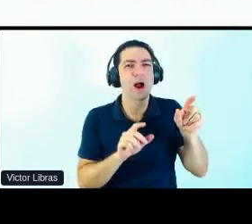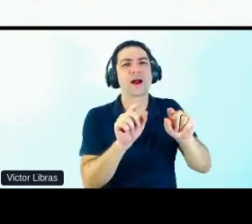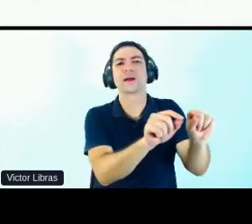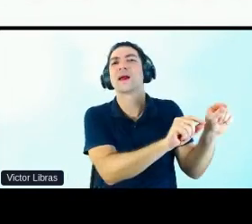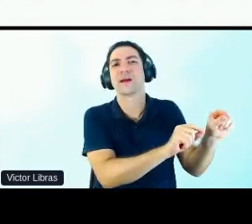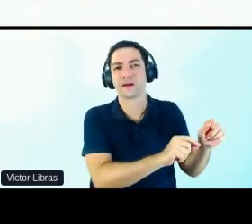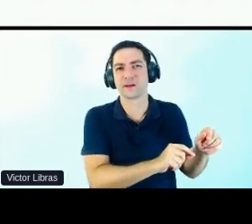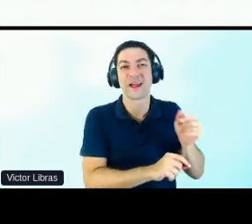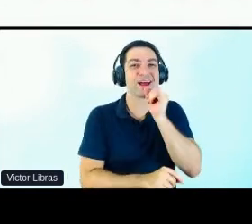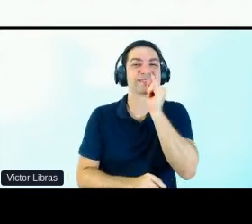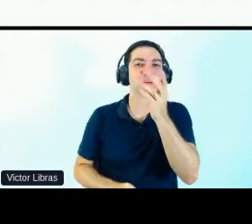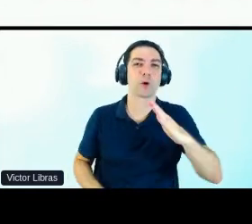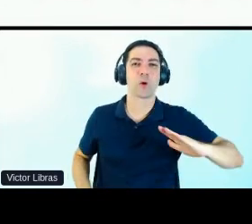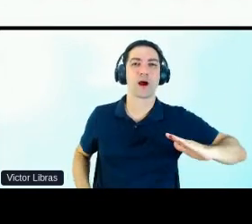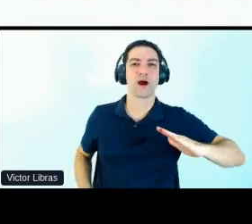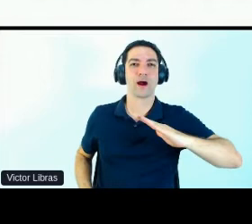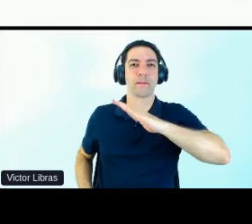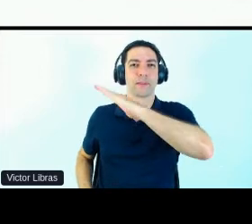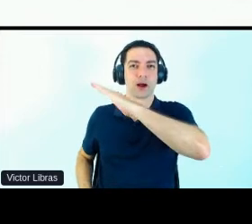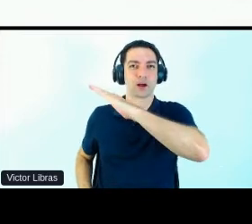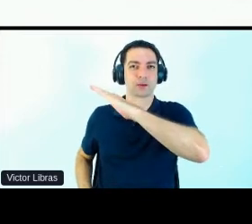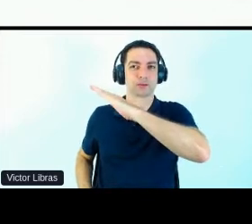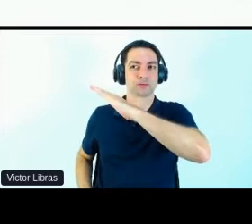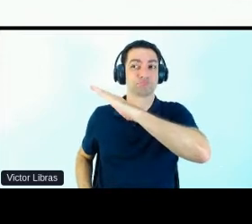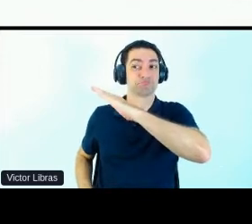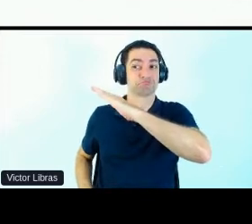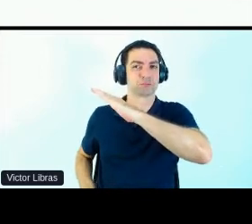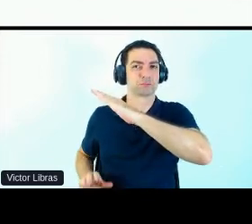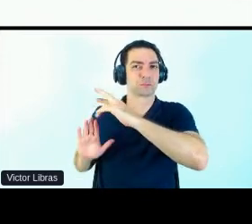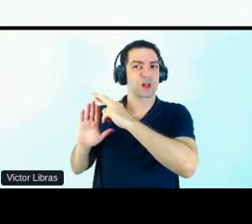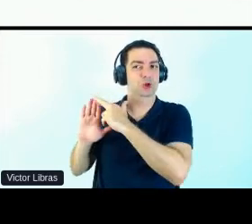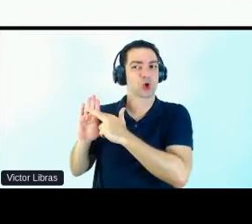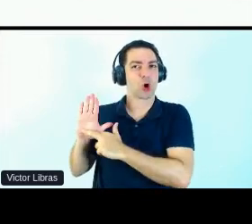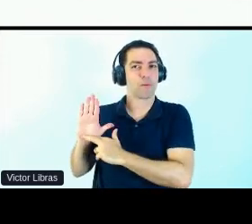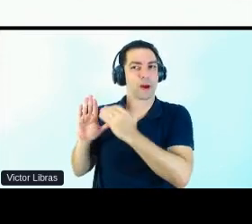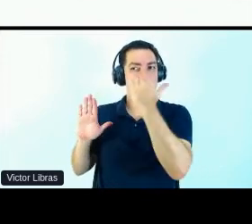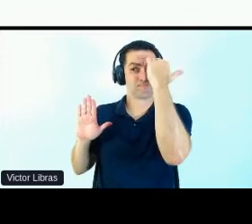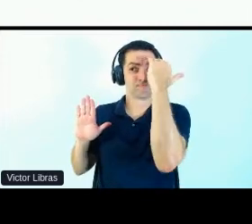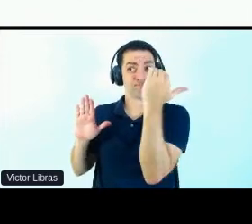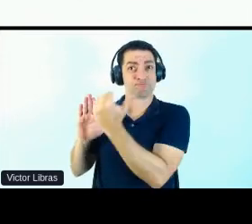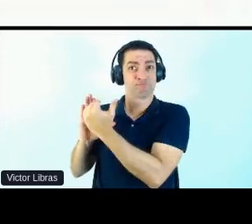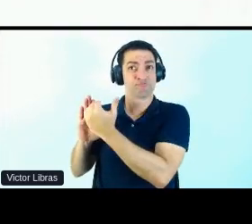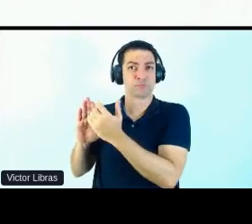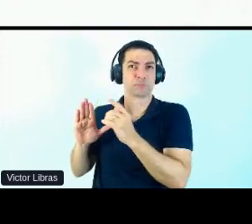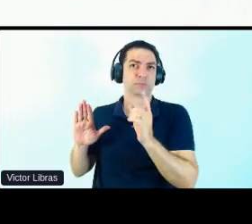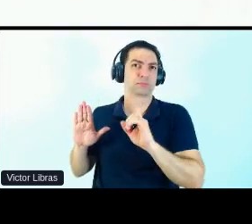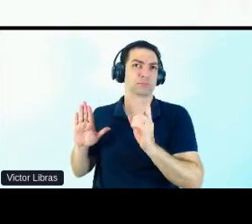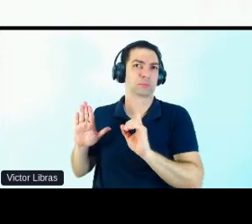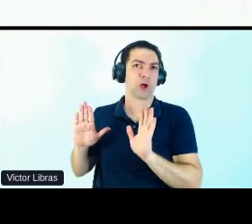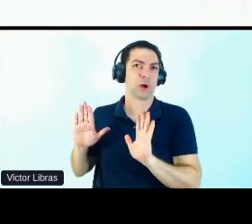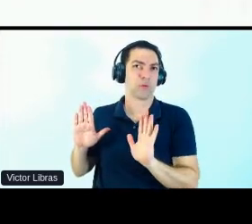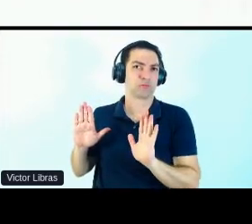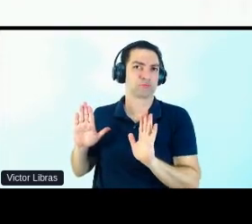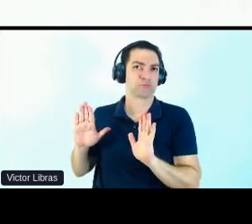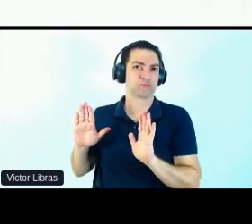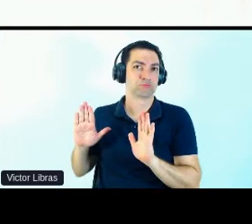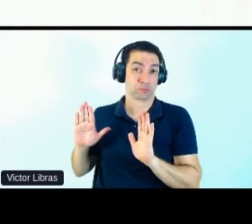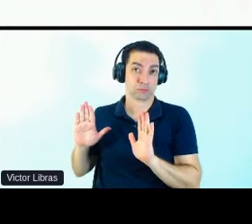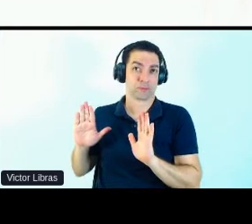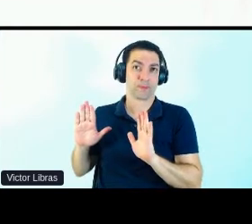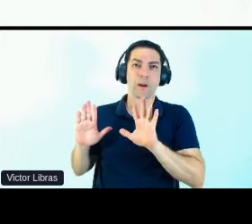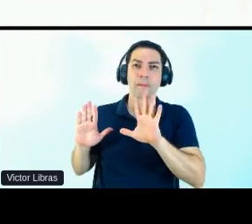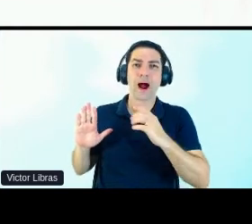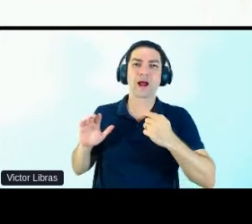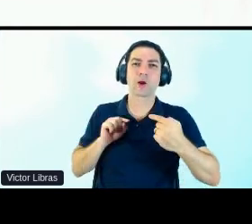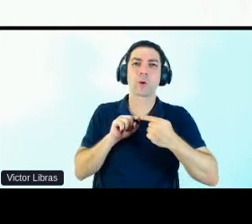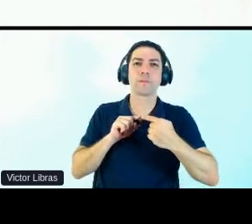está exatamente nas normas, né? Mas para mim está ótimo, eu consigo subir, mas para outras